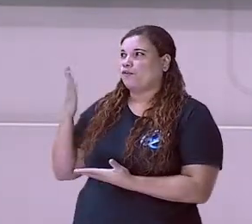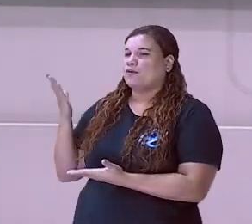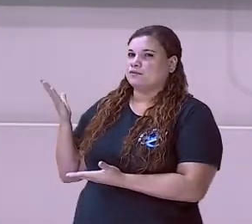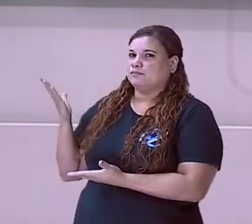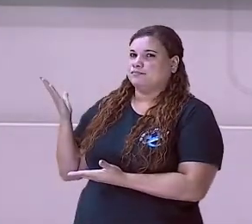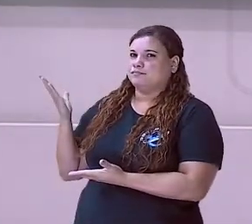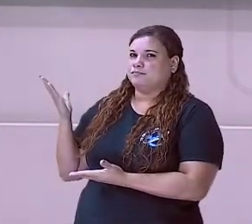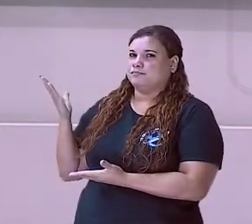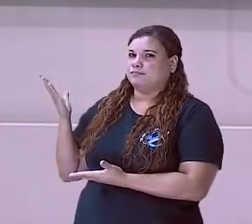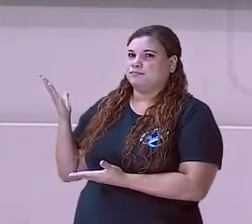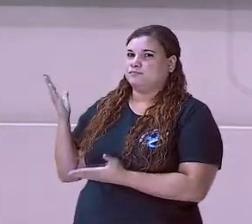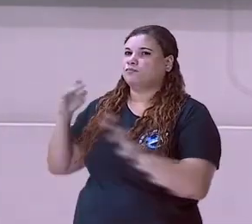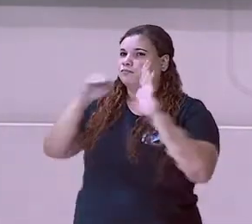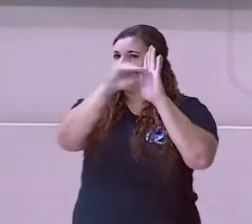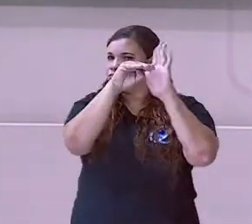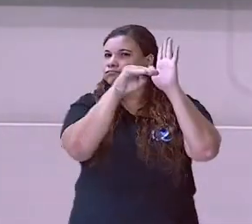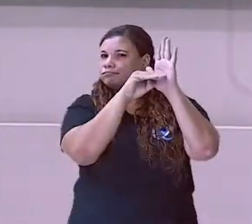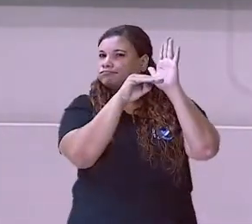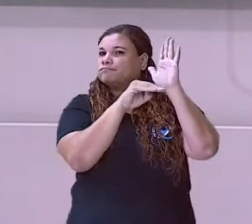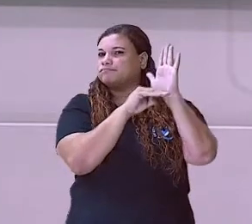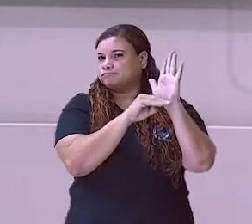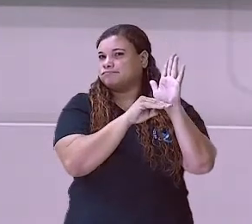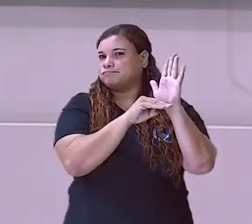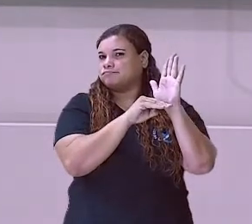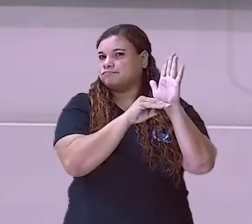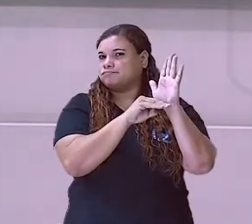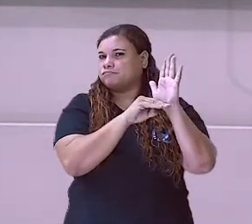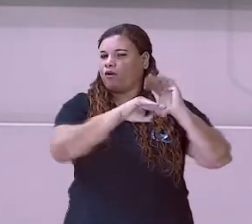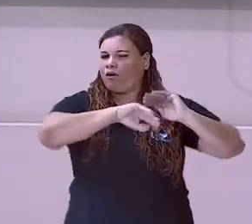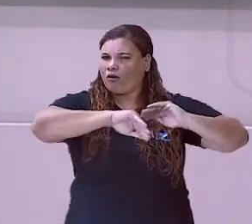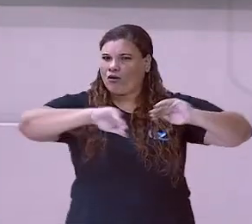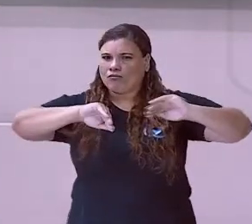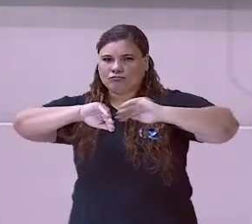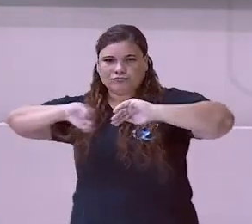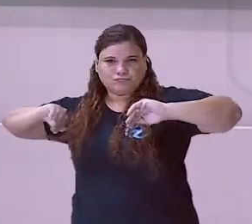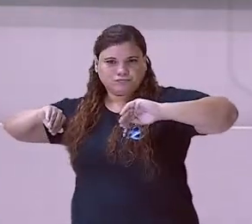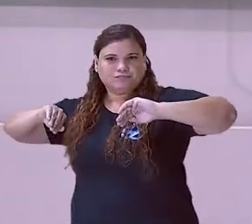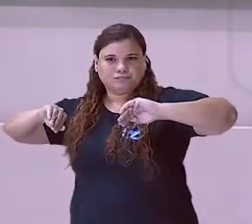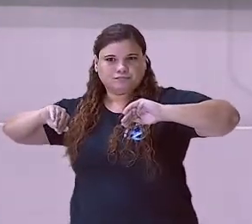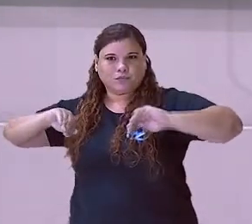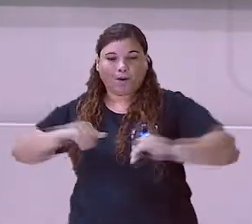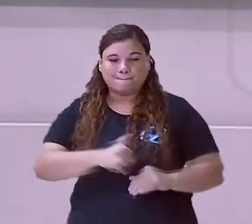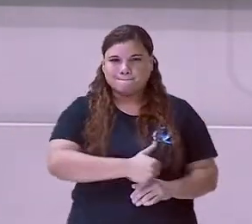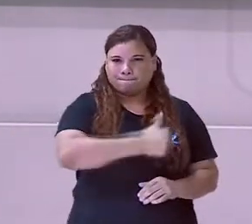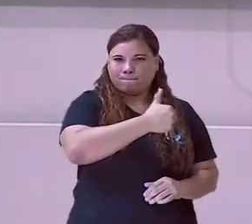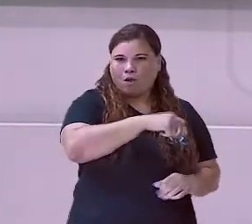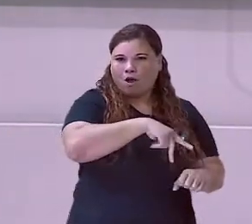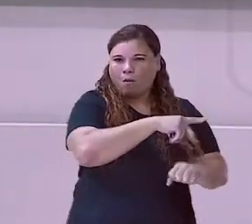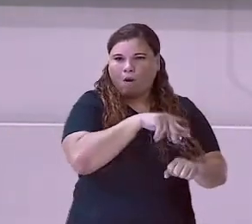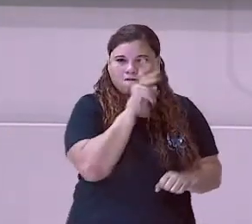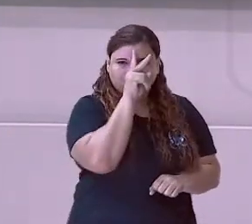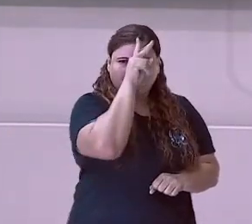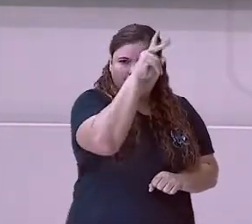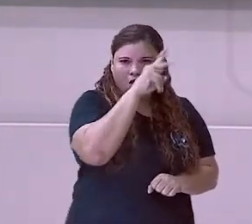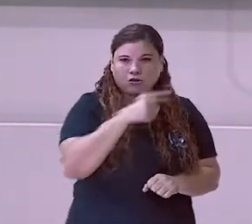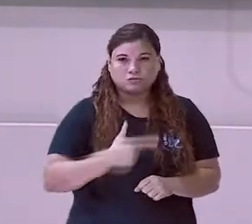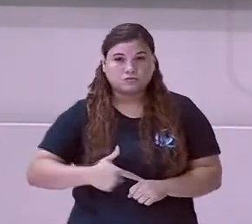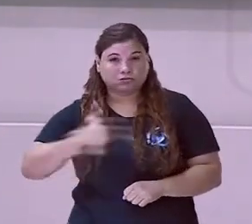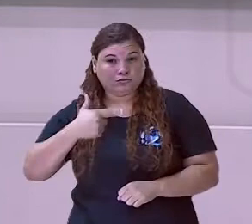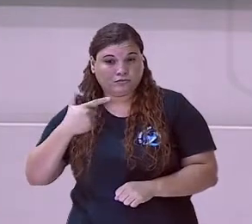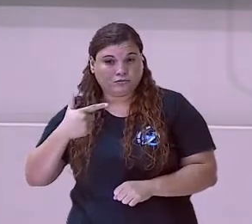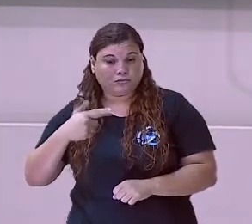tranquilo aí? Primeiro mundo, os países desenvolvidos. Segundo mundo, o